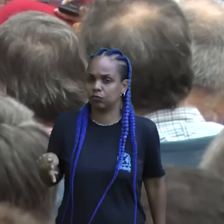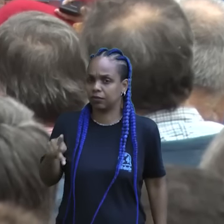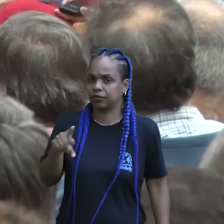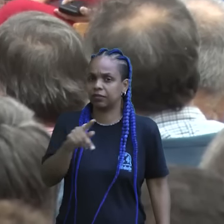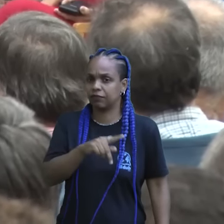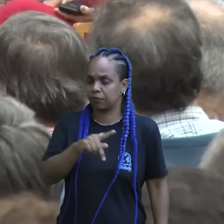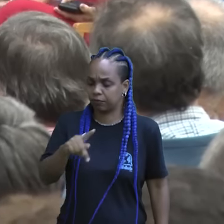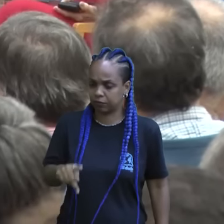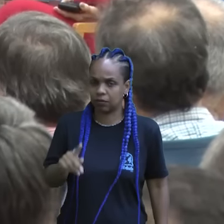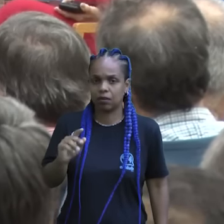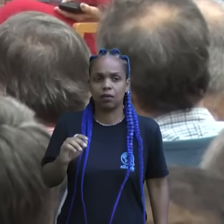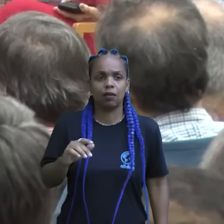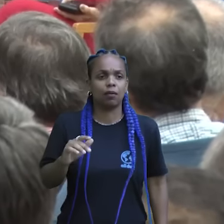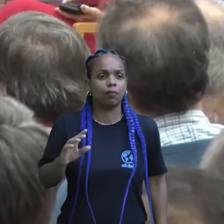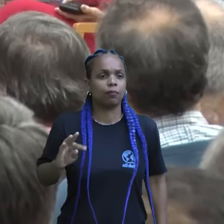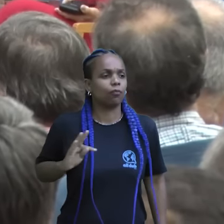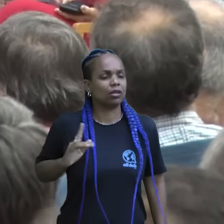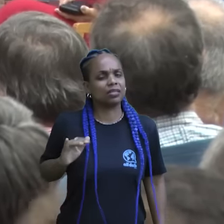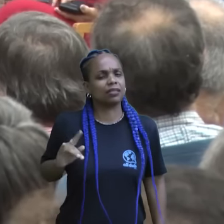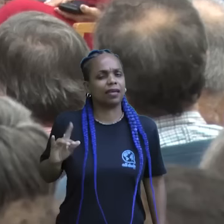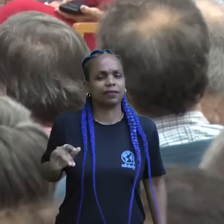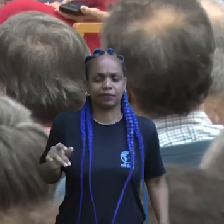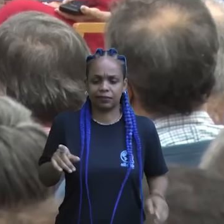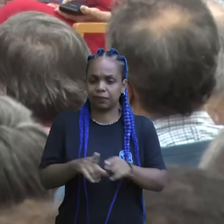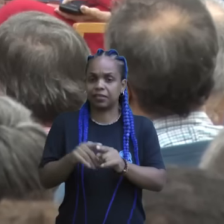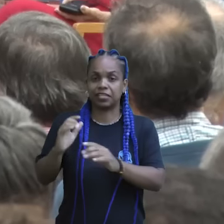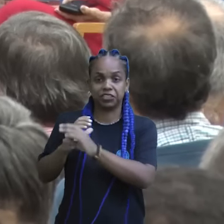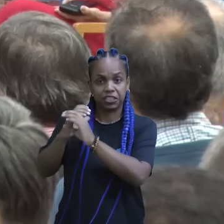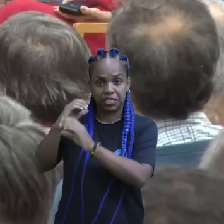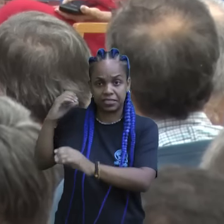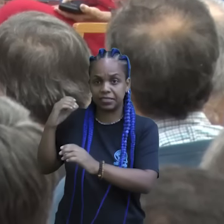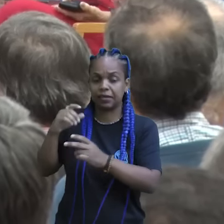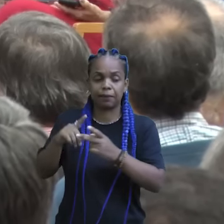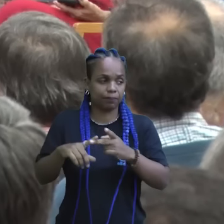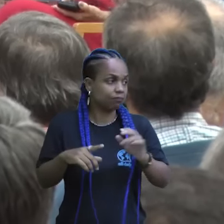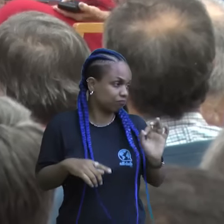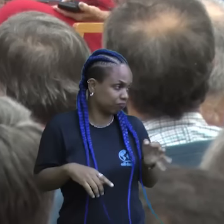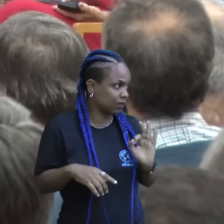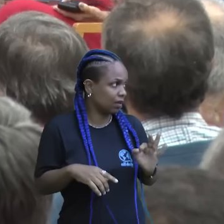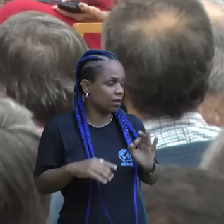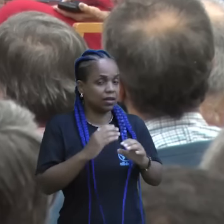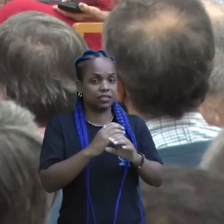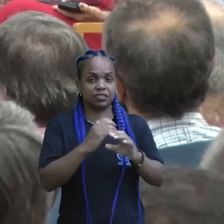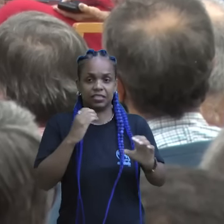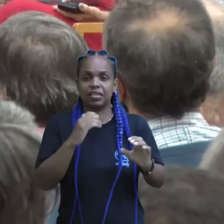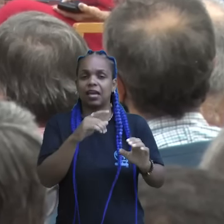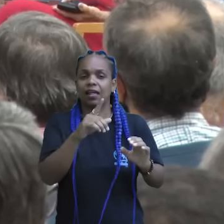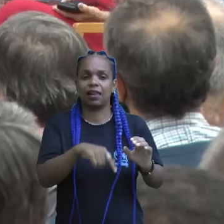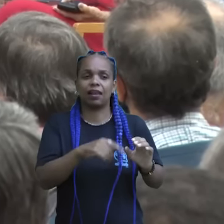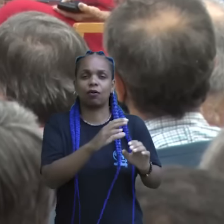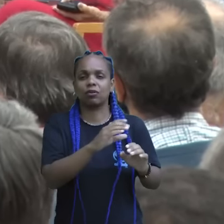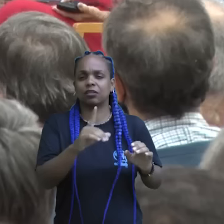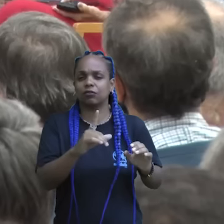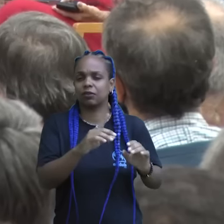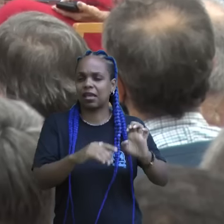Antiga Politécnica. A Antiga Politécnica, agora Politécnica da UFRJ, vieram fazer um pedido de perdão ao Lima